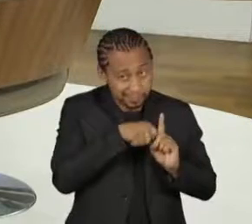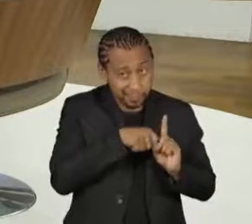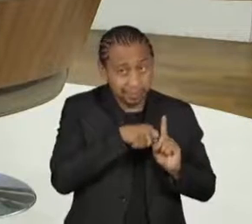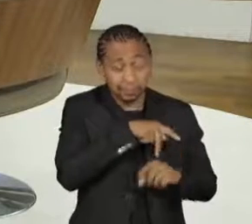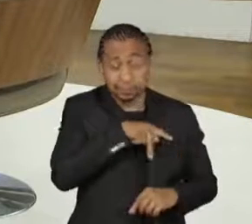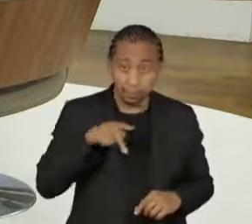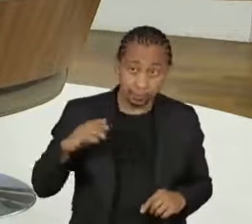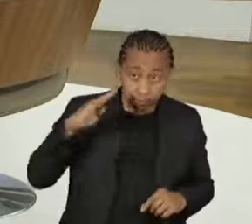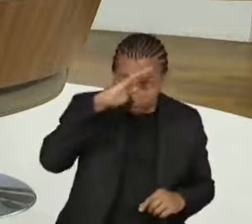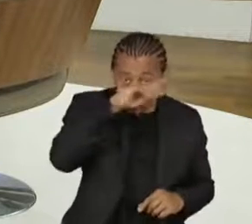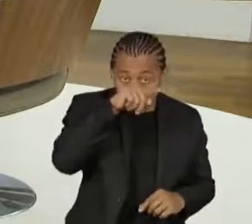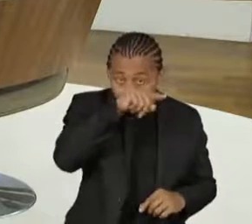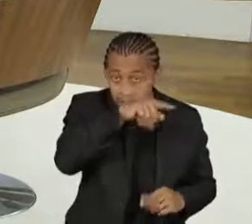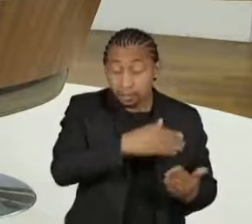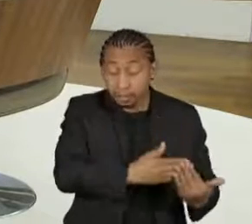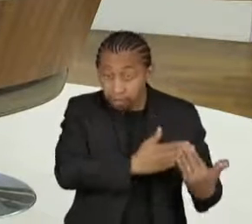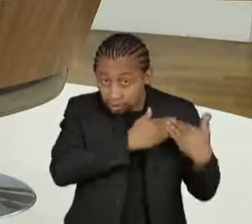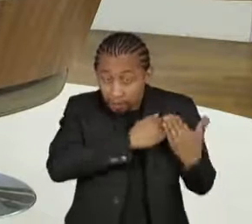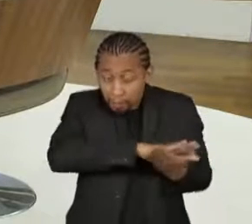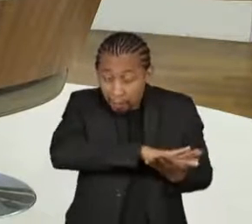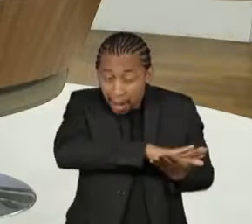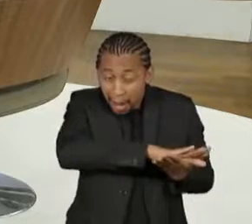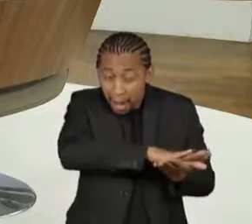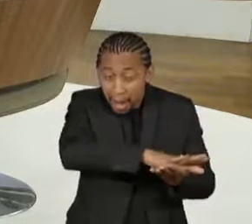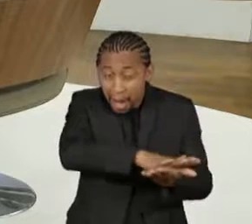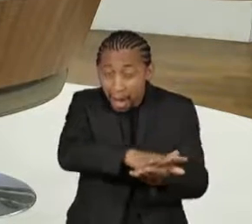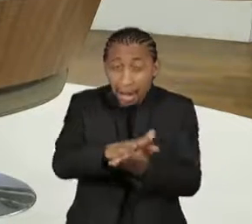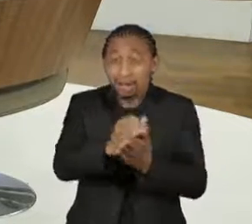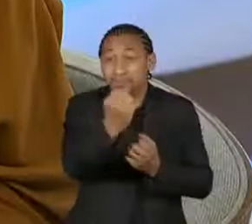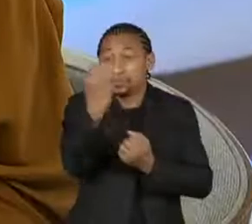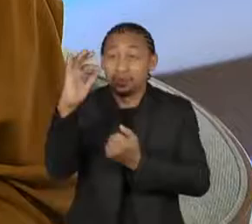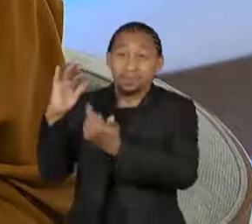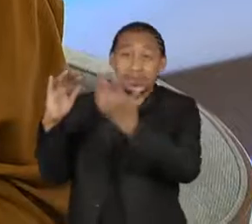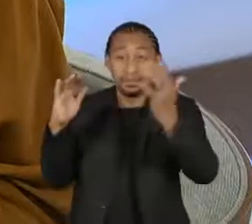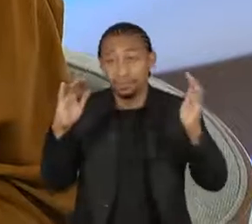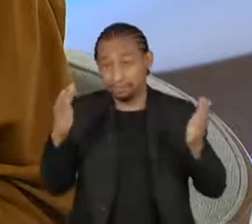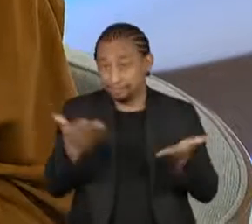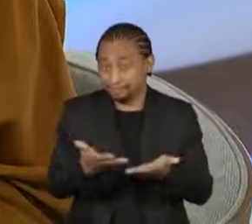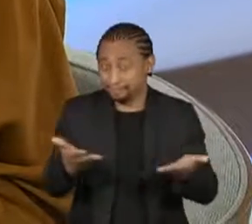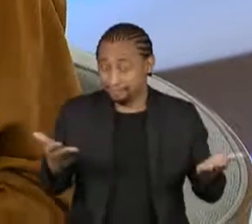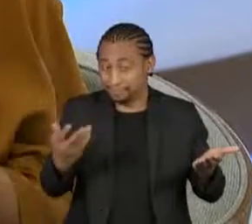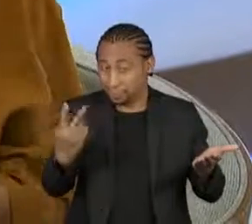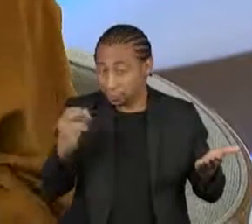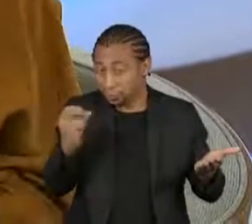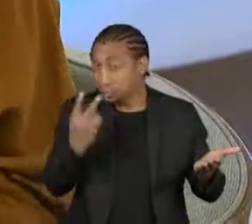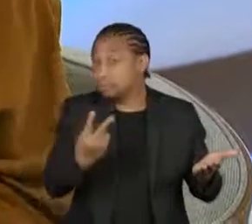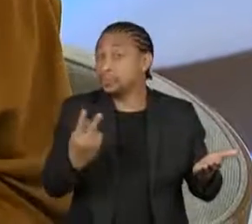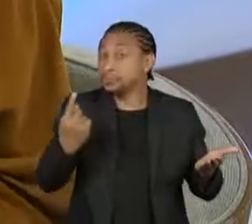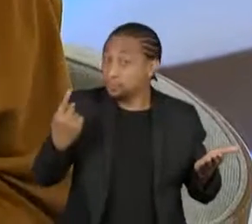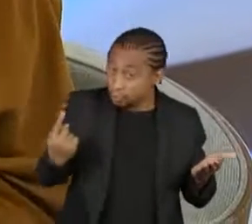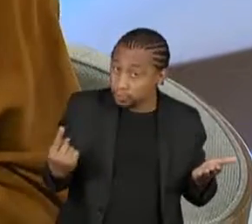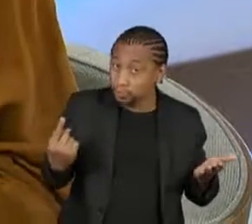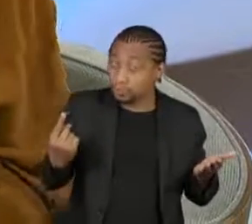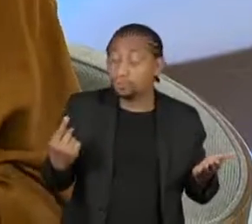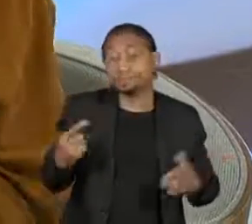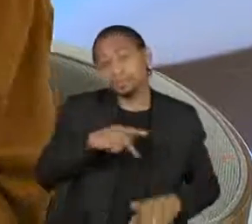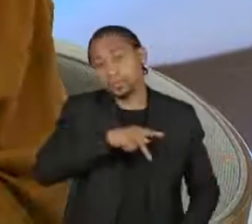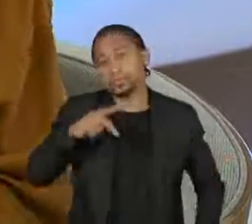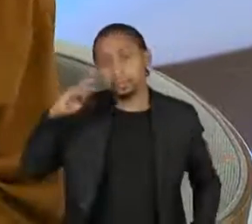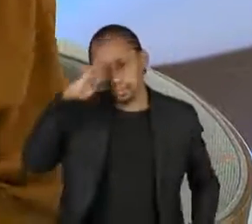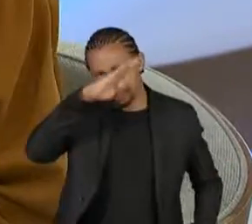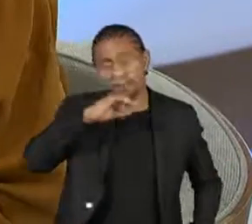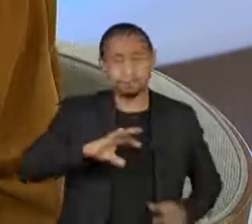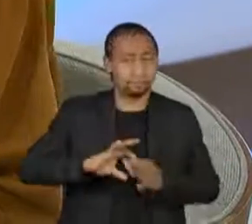das florestas virgens destruídas no mundo e só em 2021 ele foi responsável por cerca